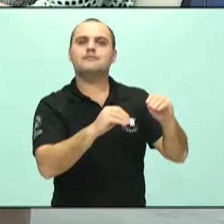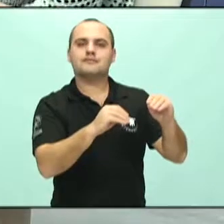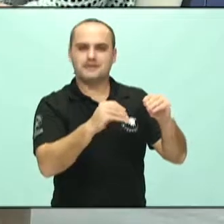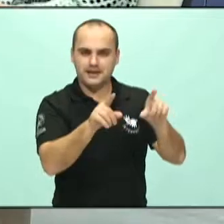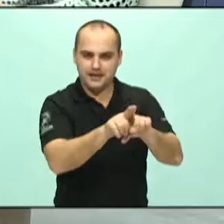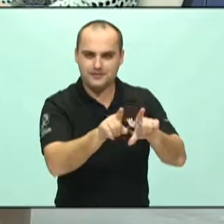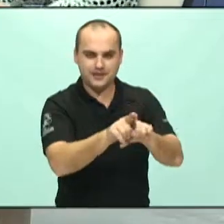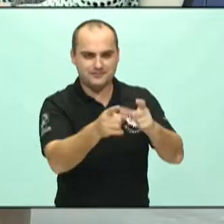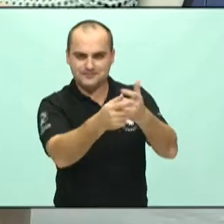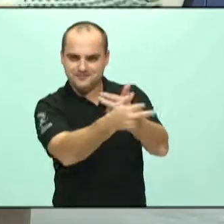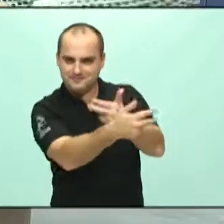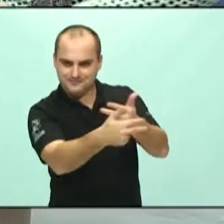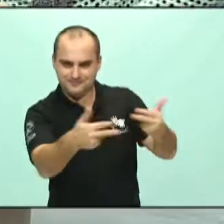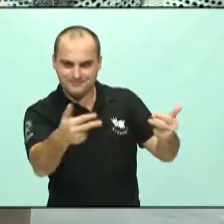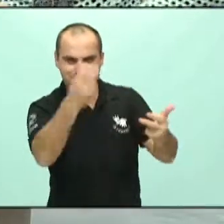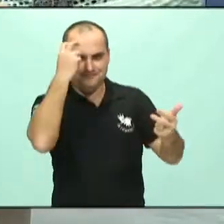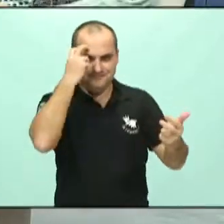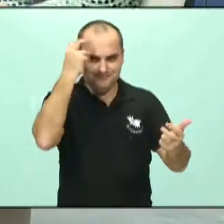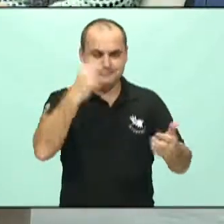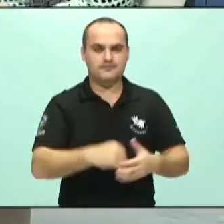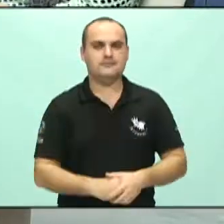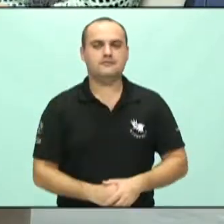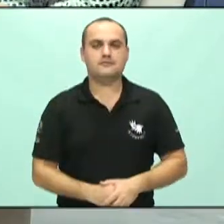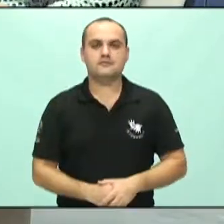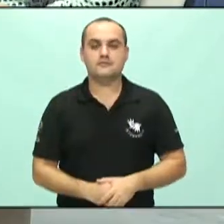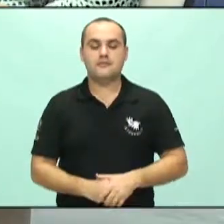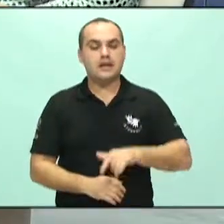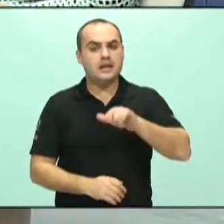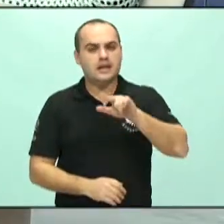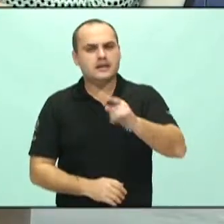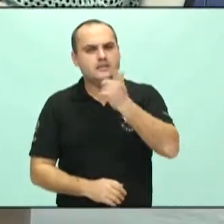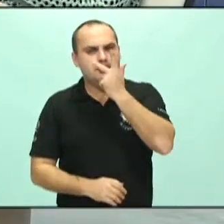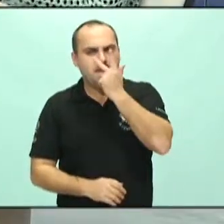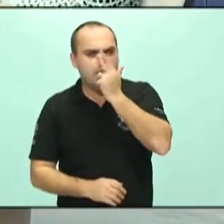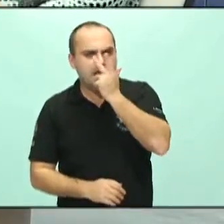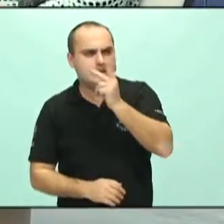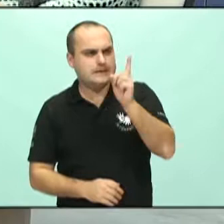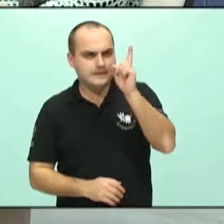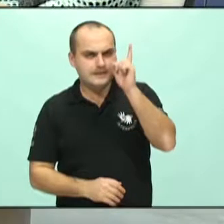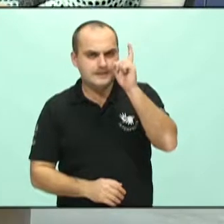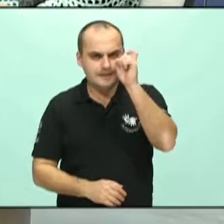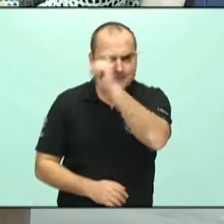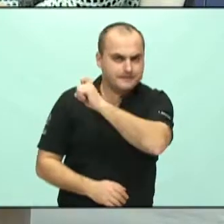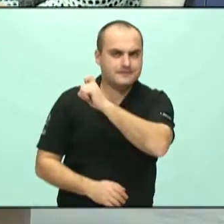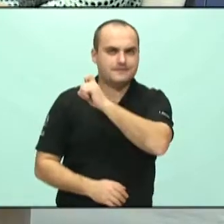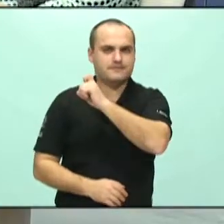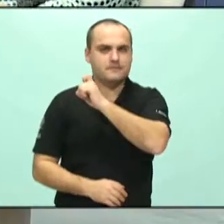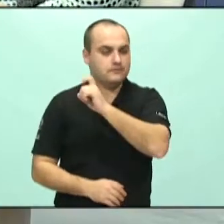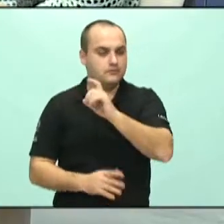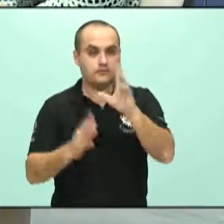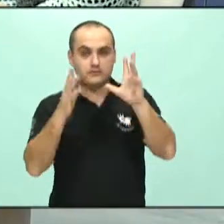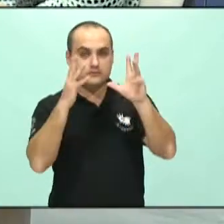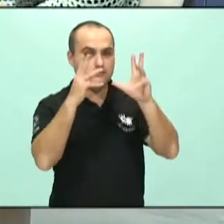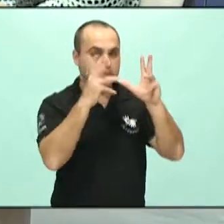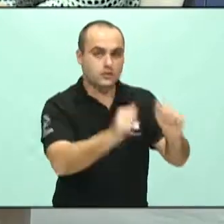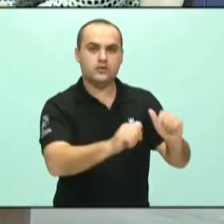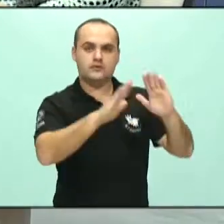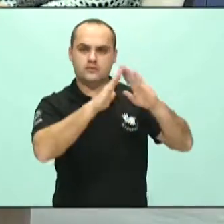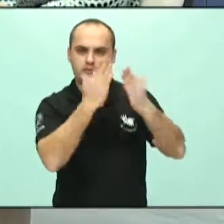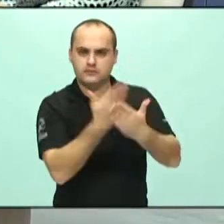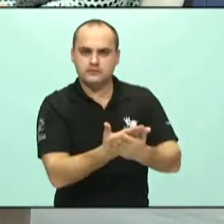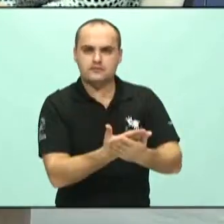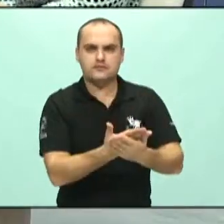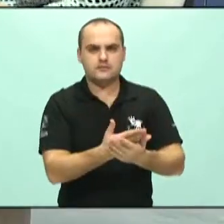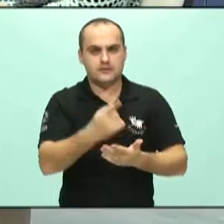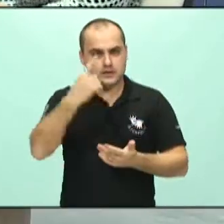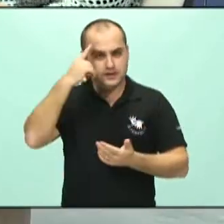diversidade. E isto é uma dificuldade prática para os professores. Todas as escolas no dia 20 de novembro, que é o